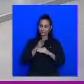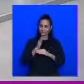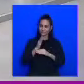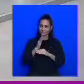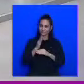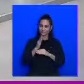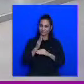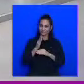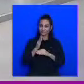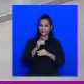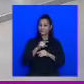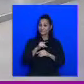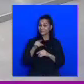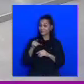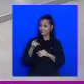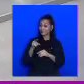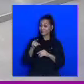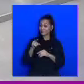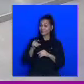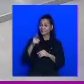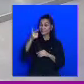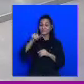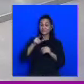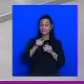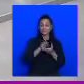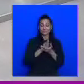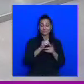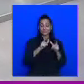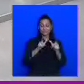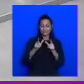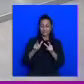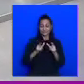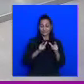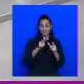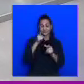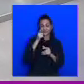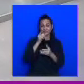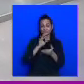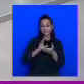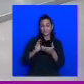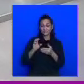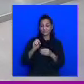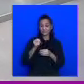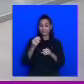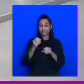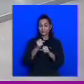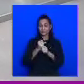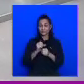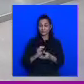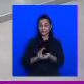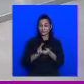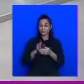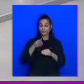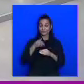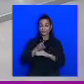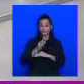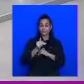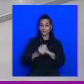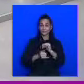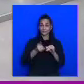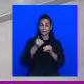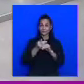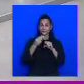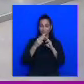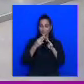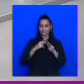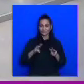realizado, validado. E aí? Logo após a apuração, você poderá saber de onde são as apostas vencedoras ou se o prêmio está acumulado